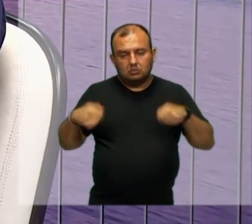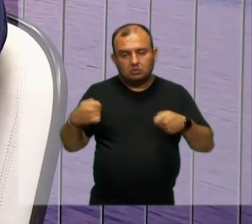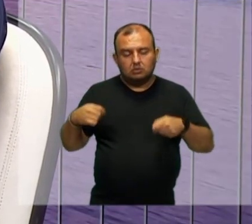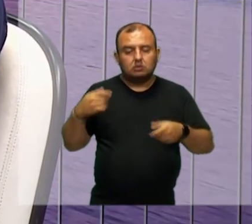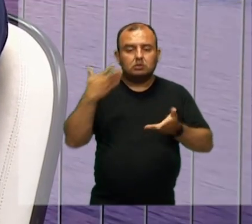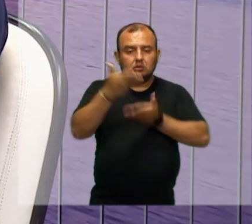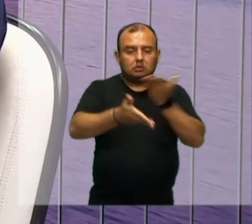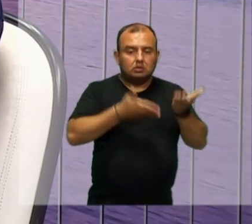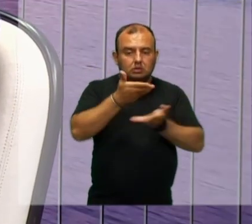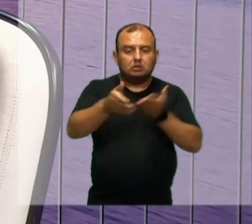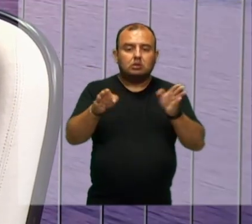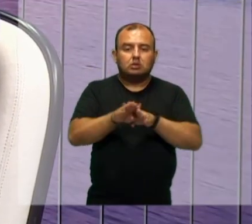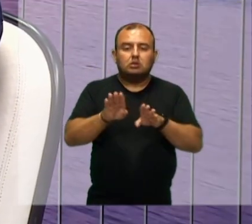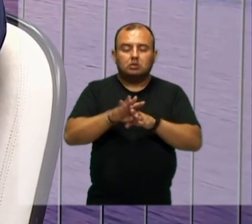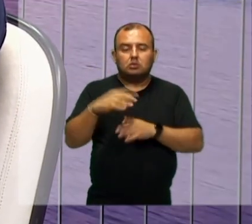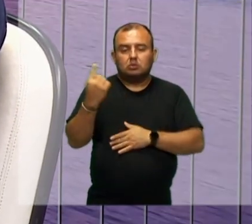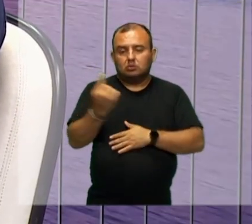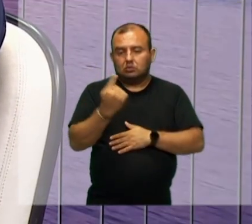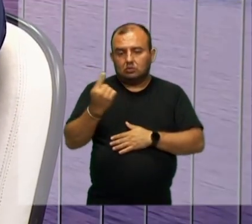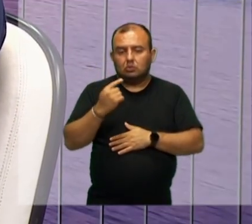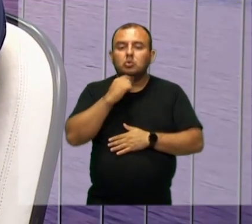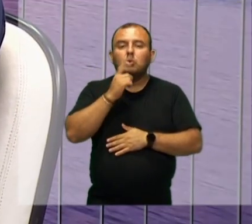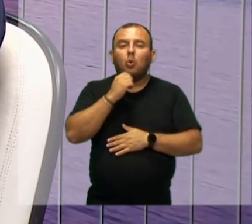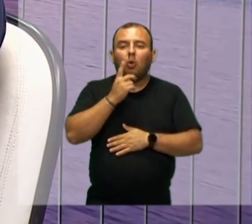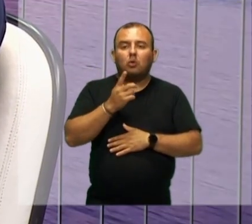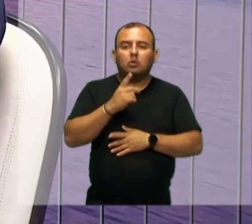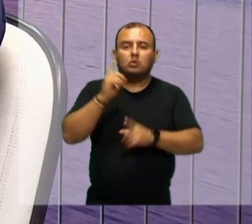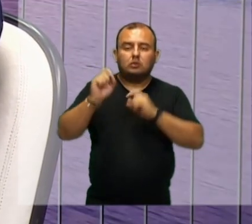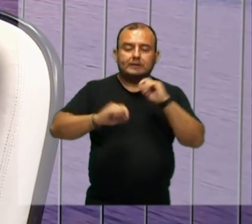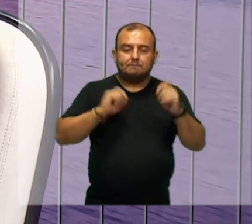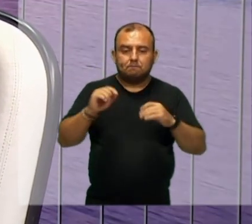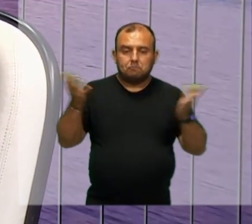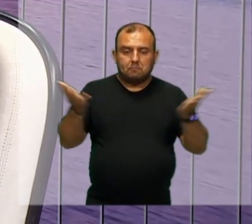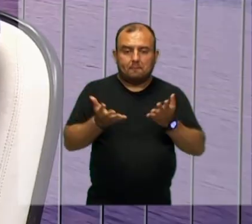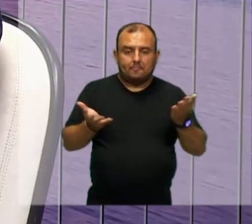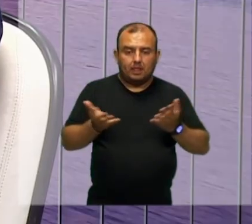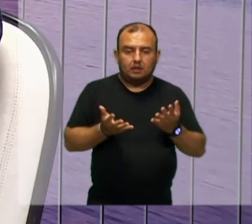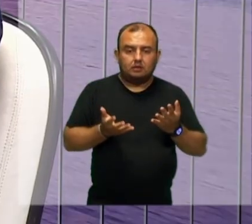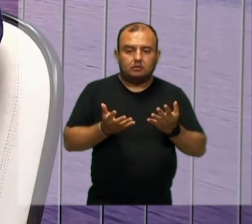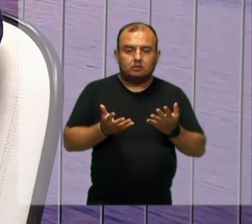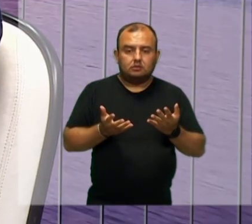tratada com individualidade. Não dá para chegar agora, não posso